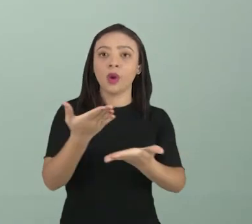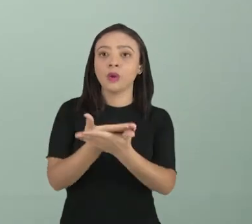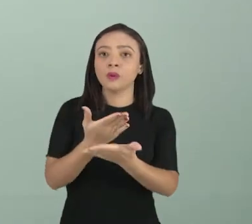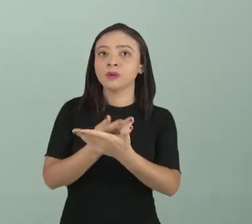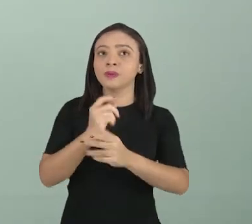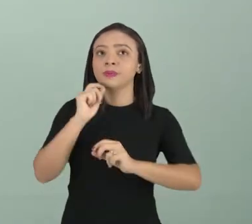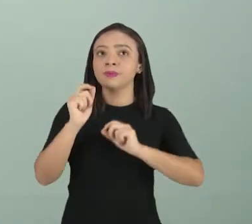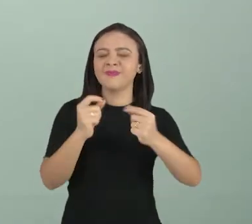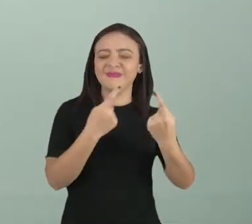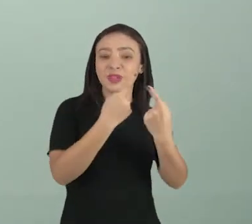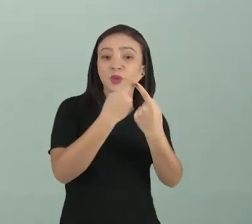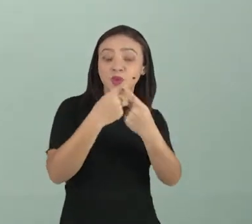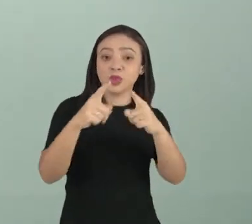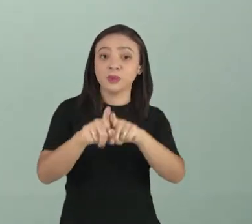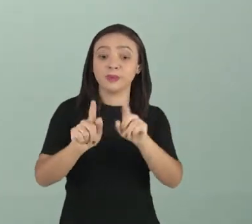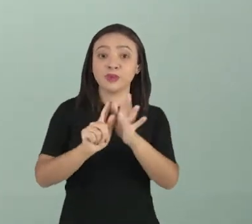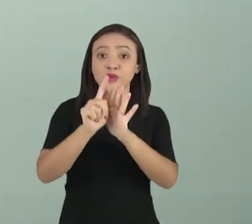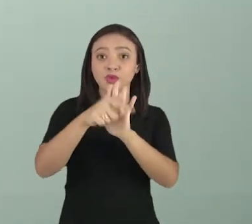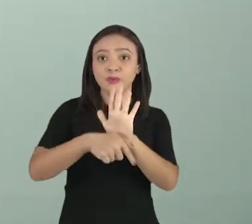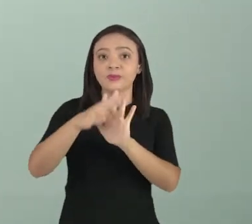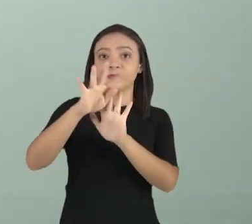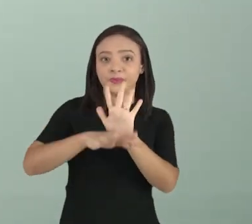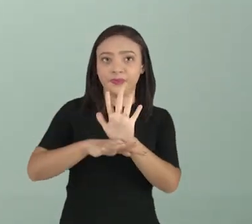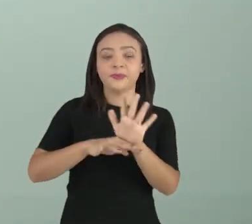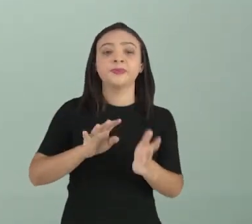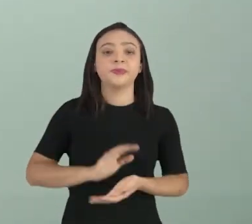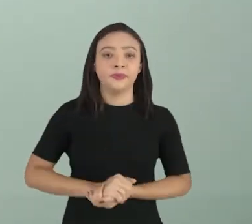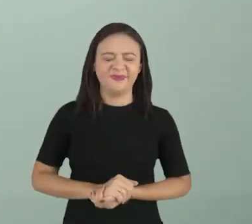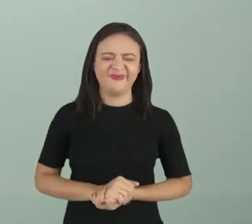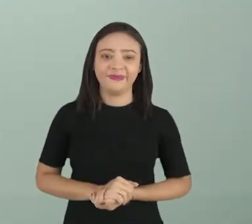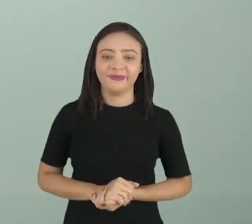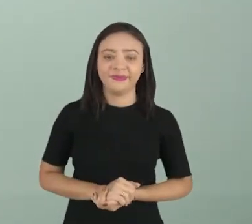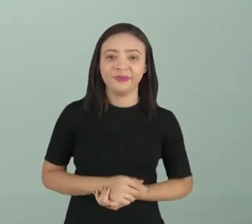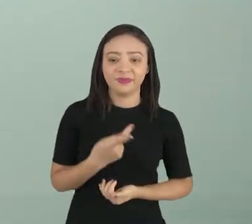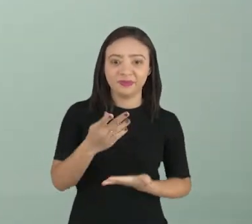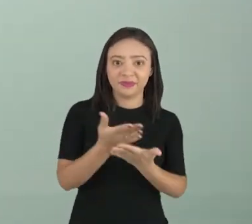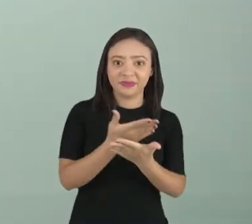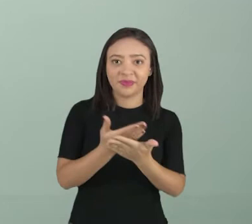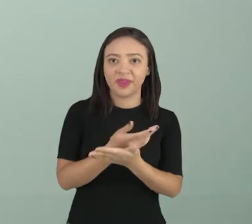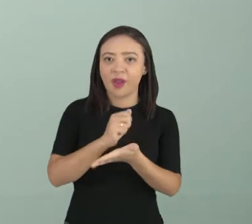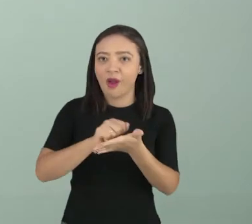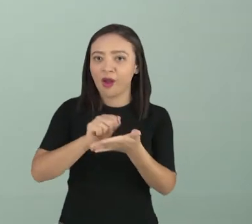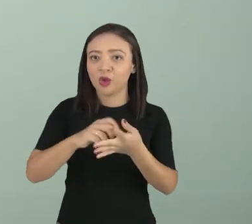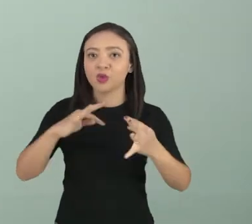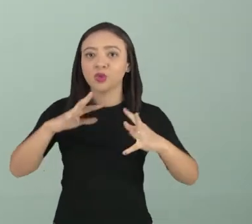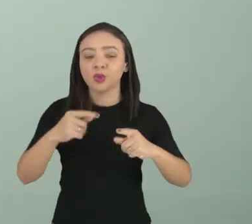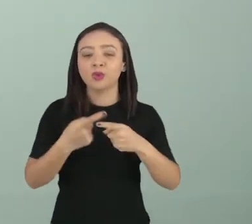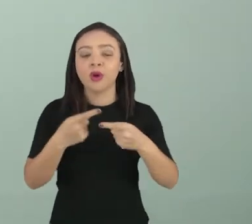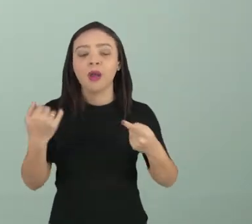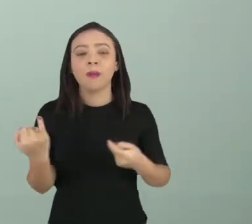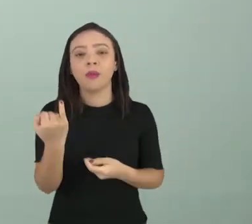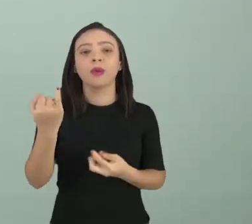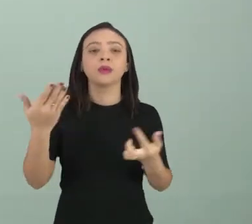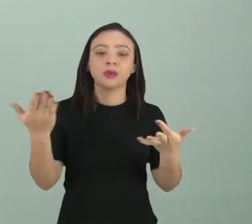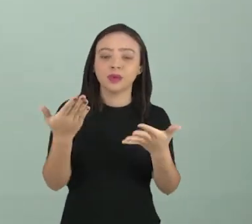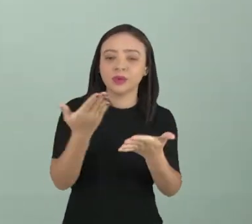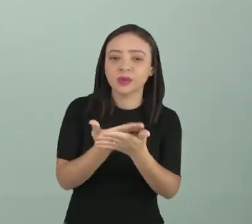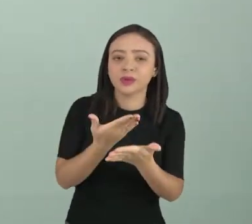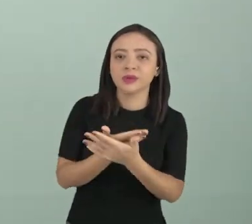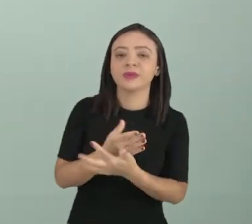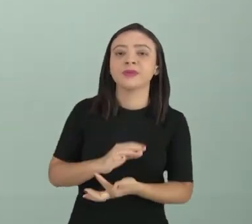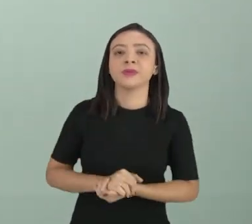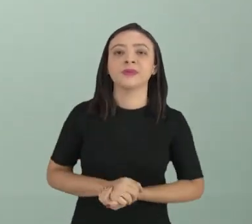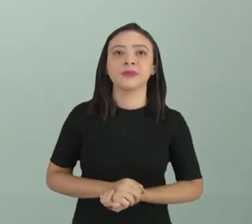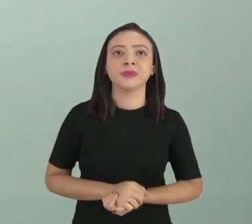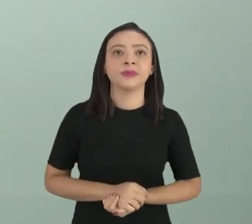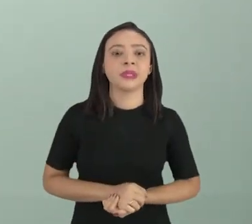nosso assunto de hoje é tipologia e gênero textual pega aí o caderno e faço uso anotações que isso é muito importante vocês vão